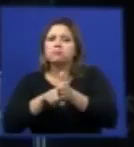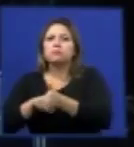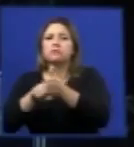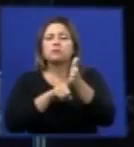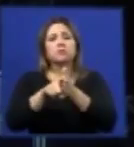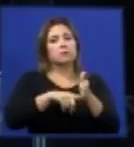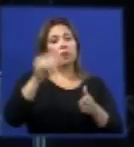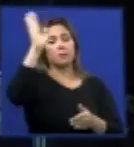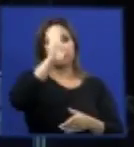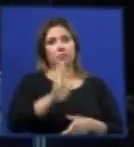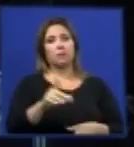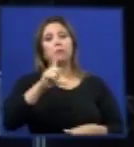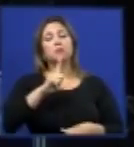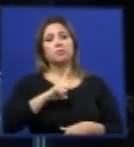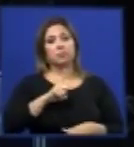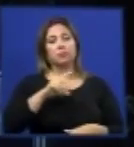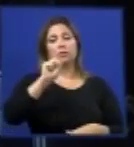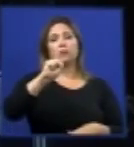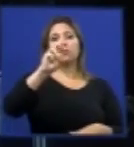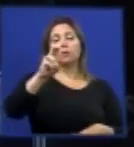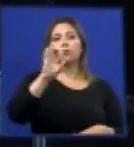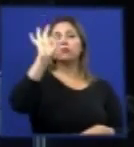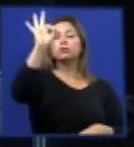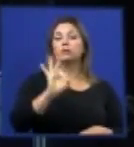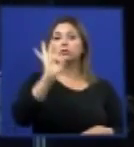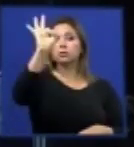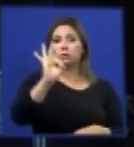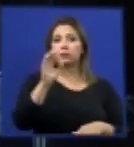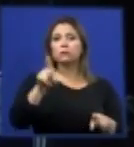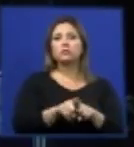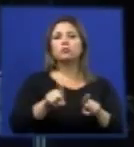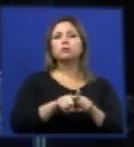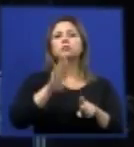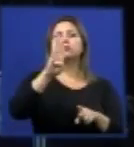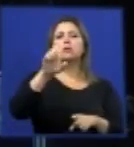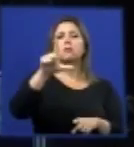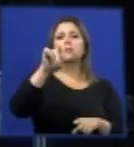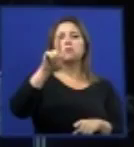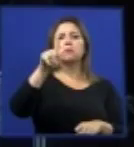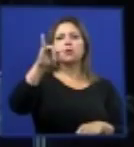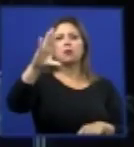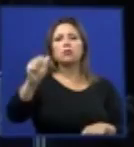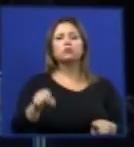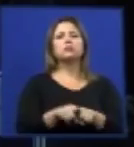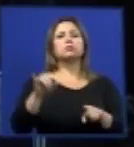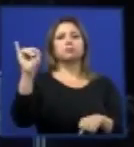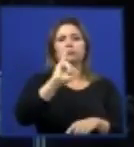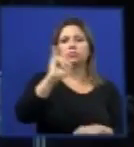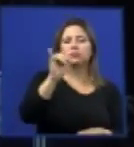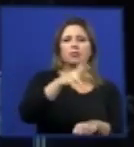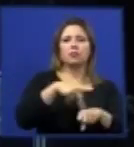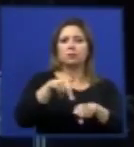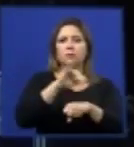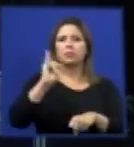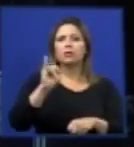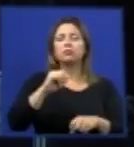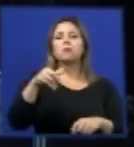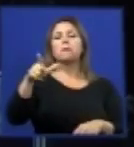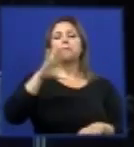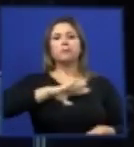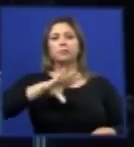o que nós temos hoje é que 85% das exportações da Bélgica 76% da Itália 54% de